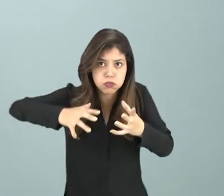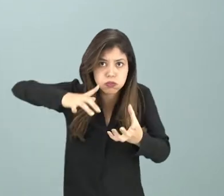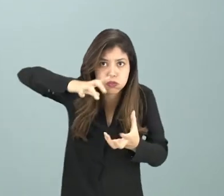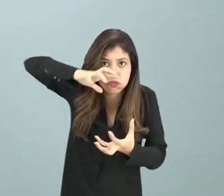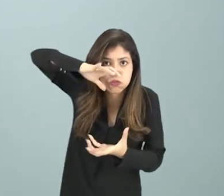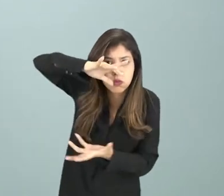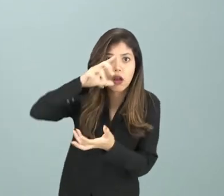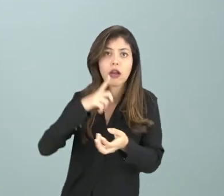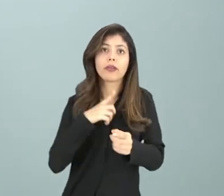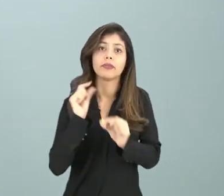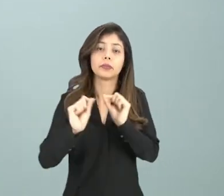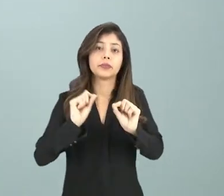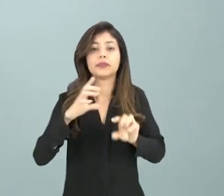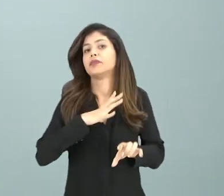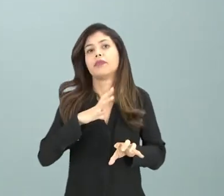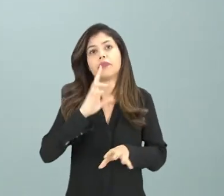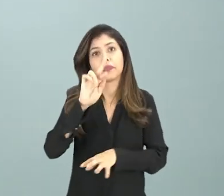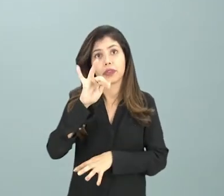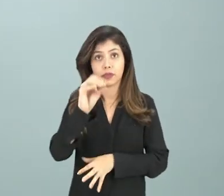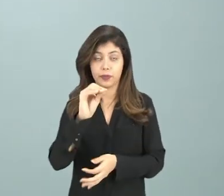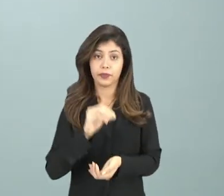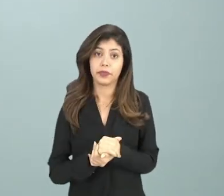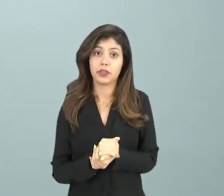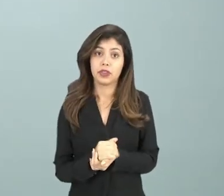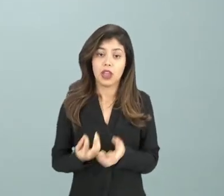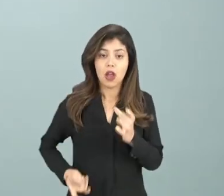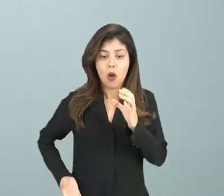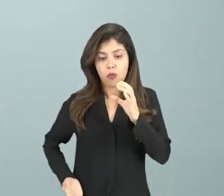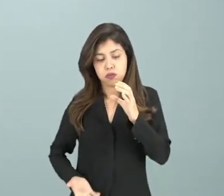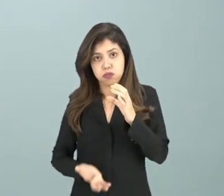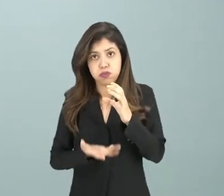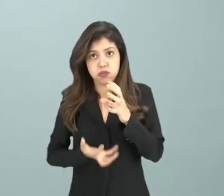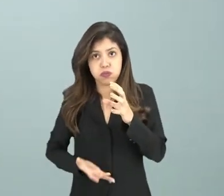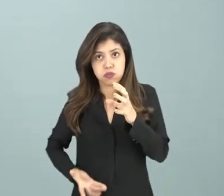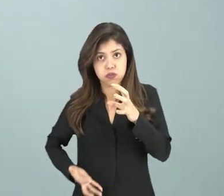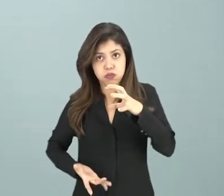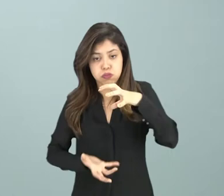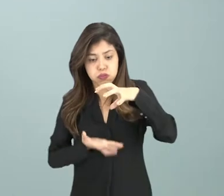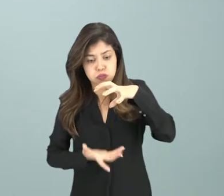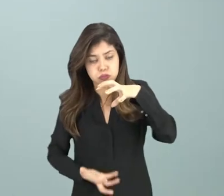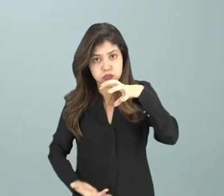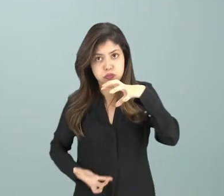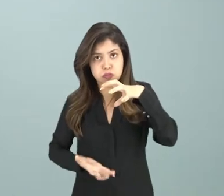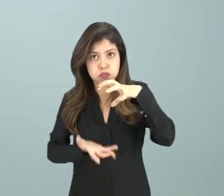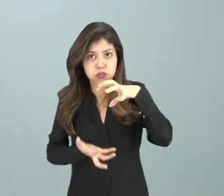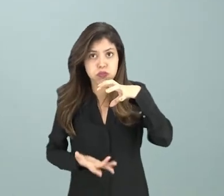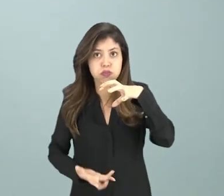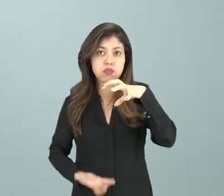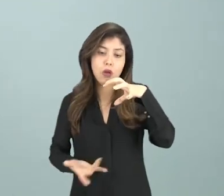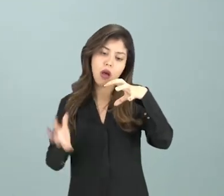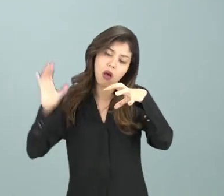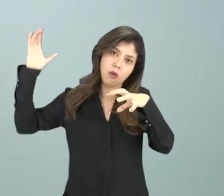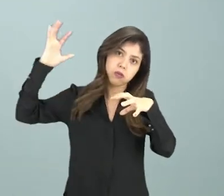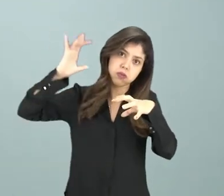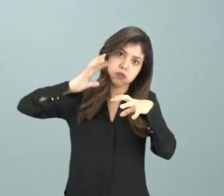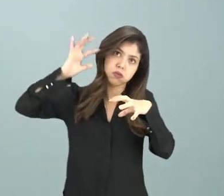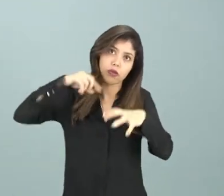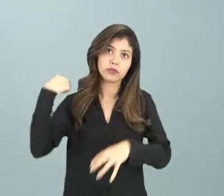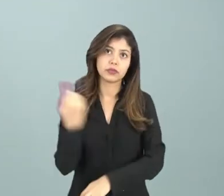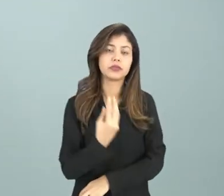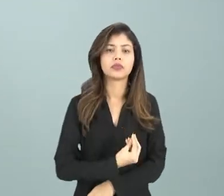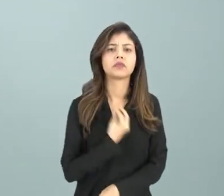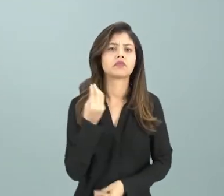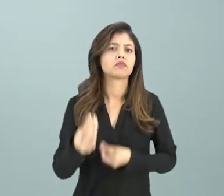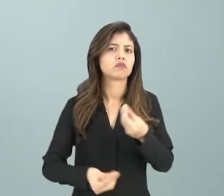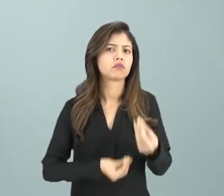intensificação do efeito estufa causa um grande aquecimento né então tem um grande aquecimento nossa vida